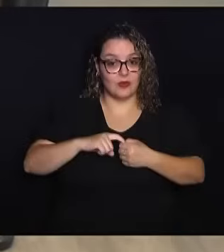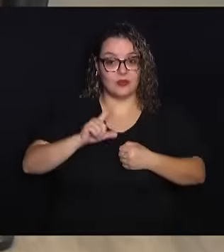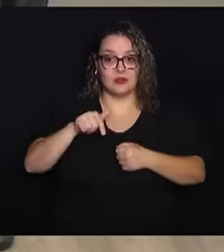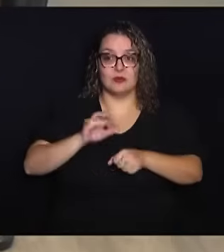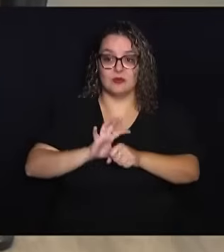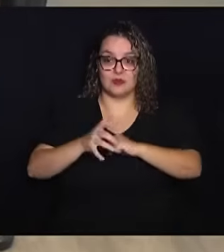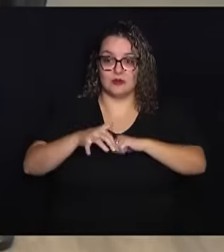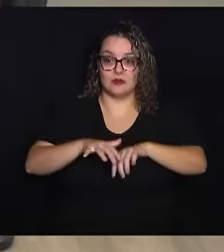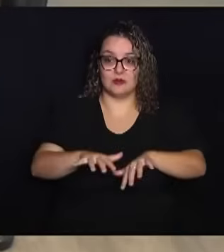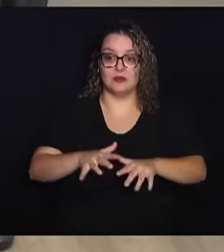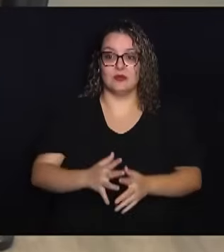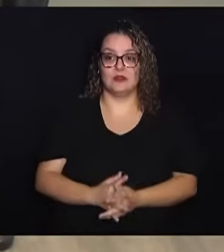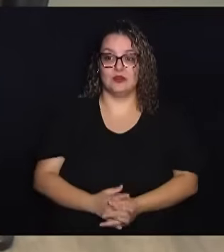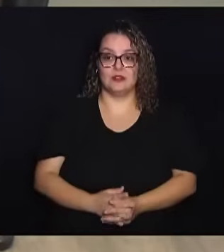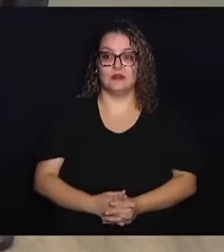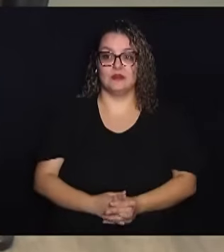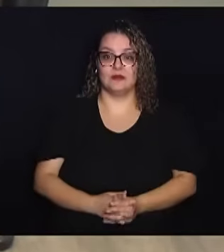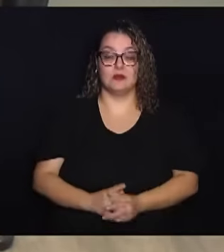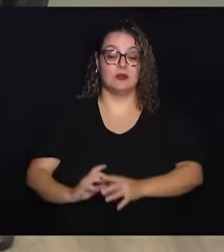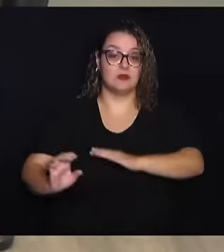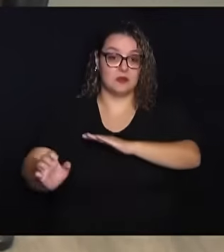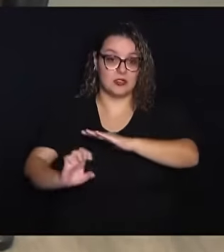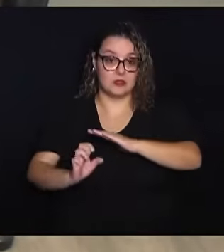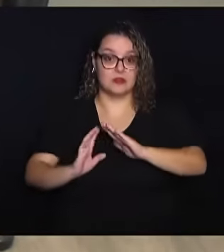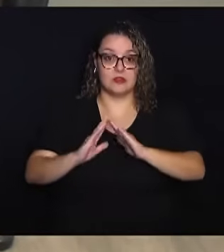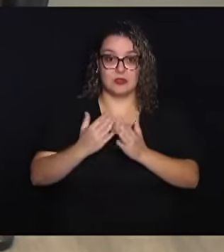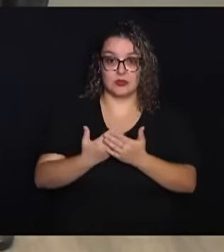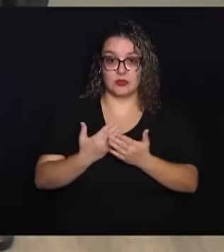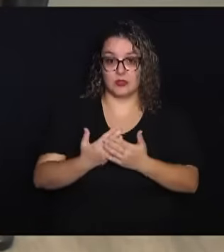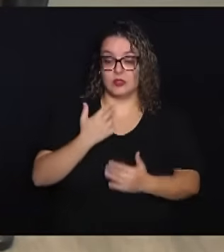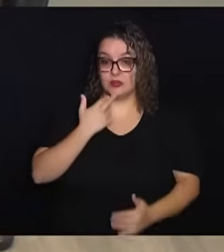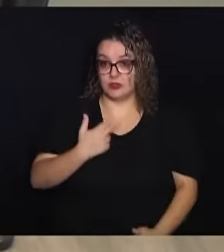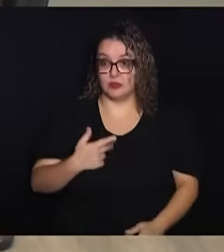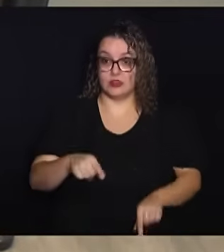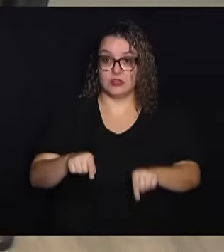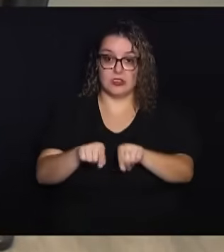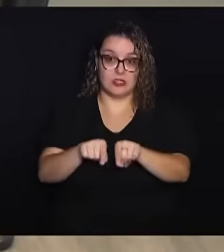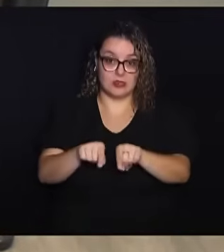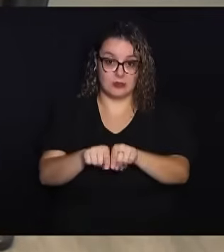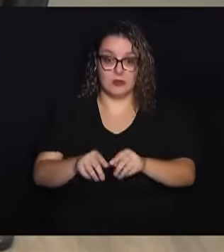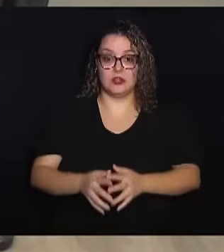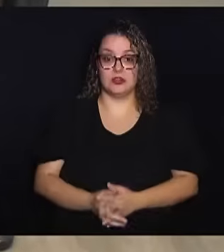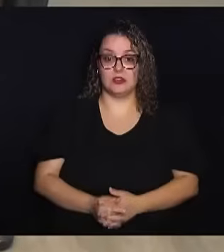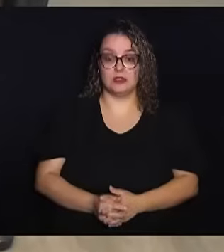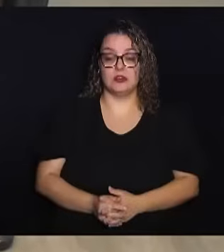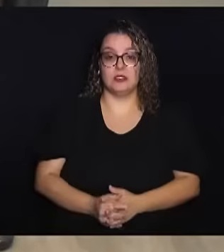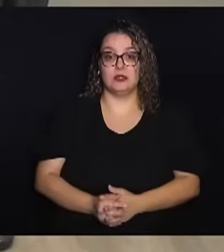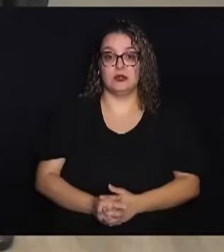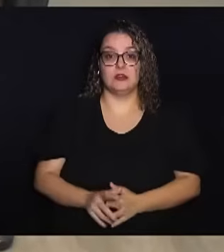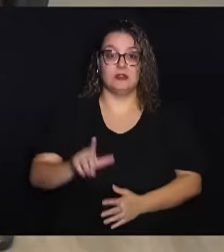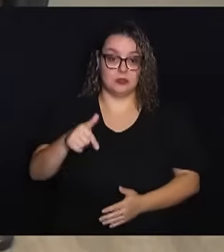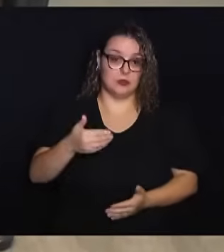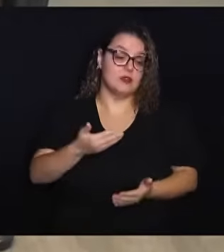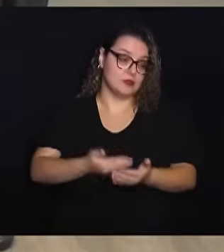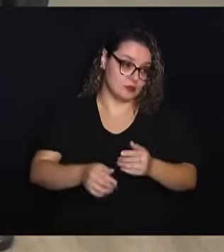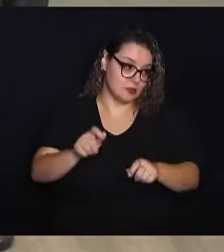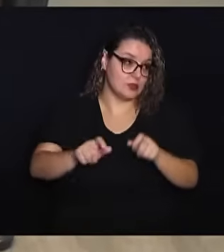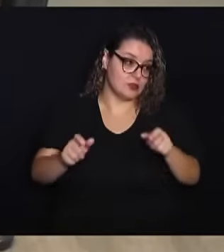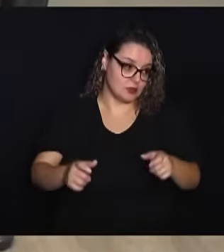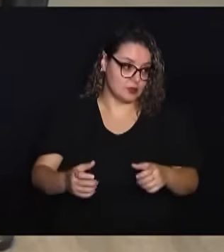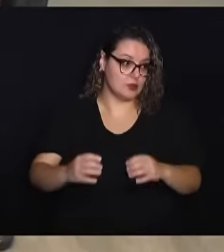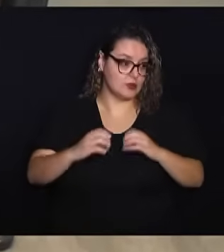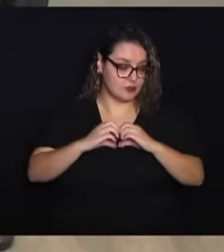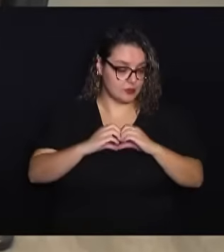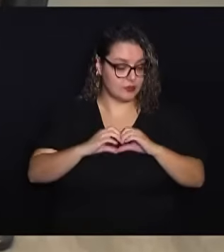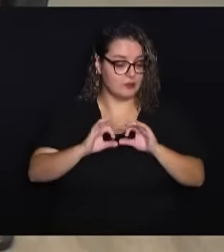pandemia, volta aí com a empresa, com a escola de idiomas. E aí também, depois da perda, né, de pessoas, entes